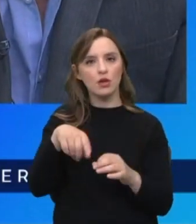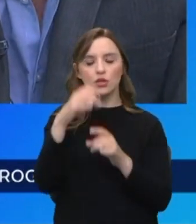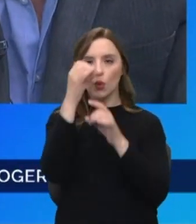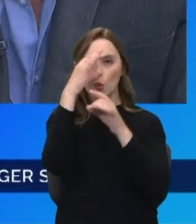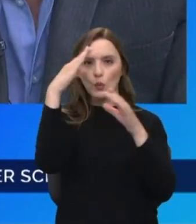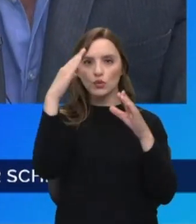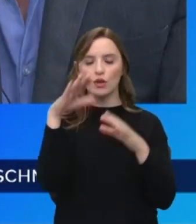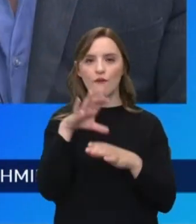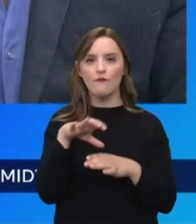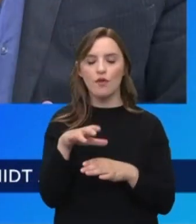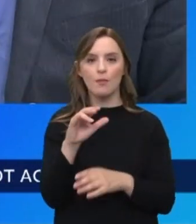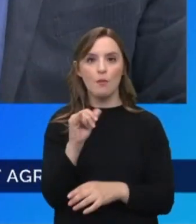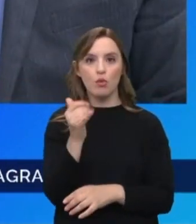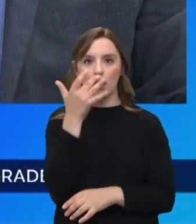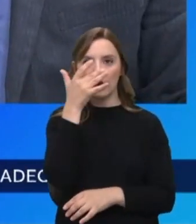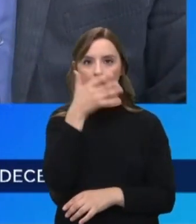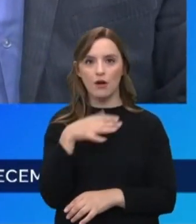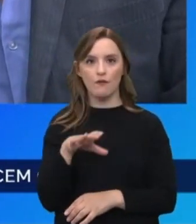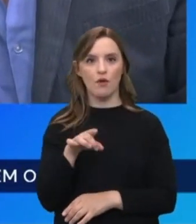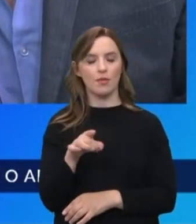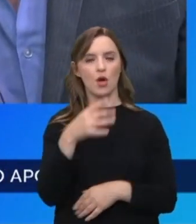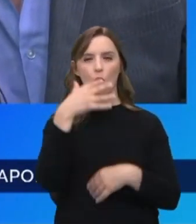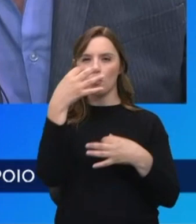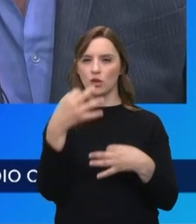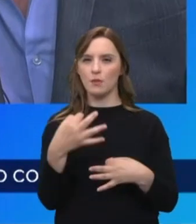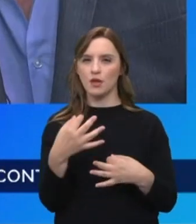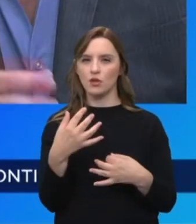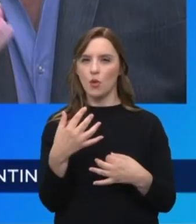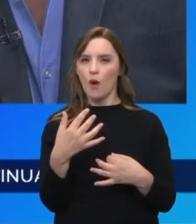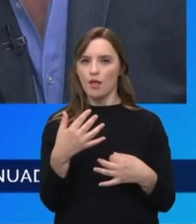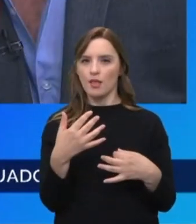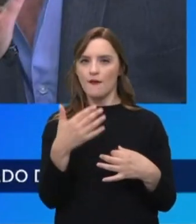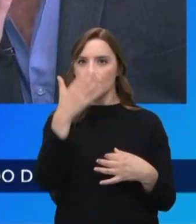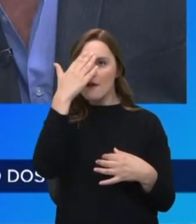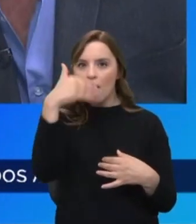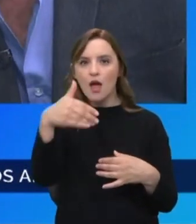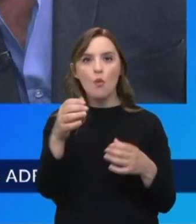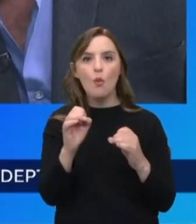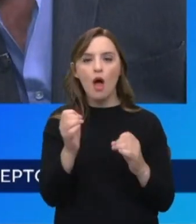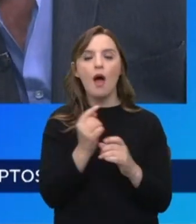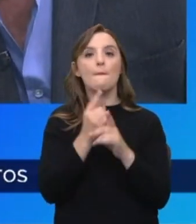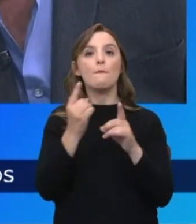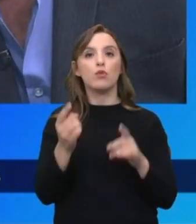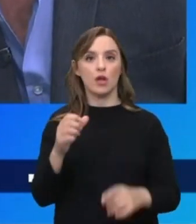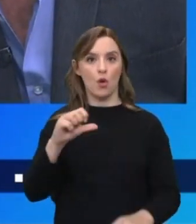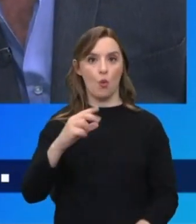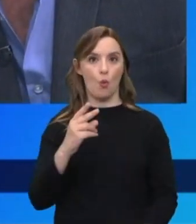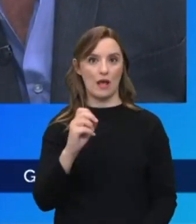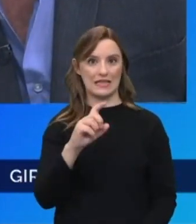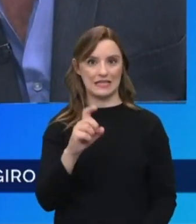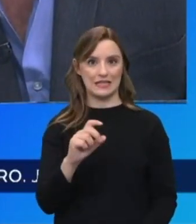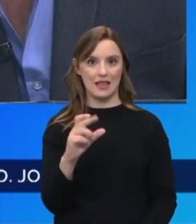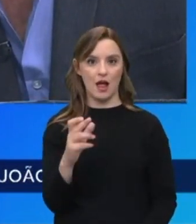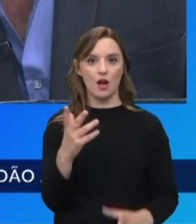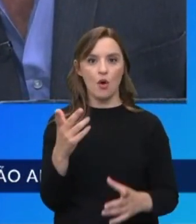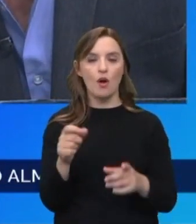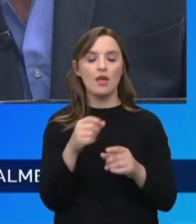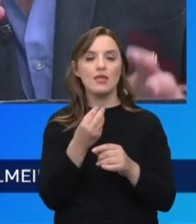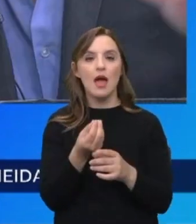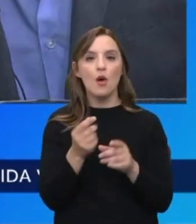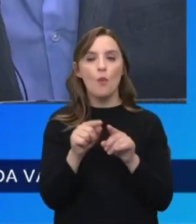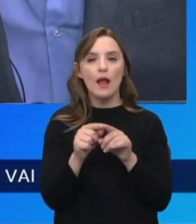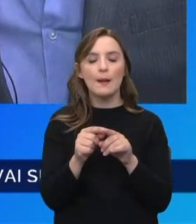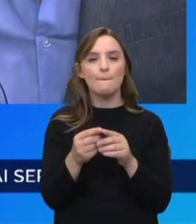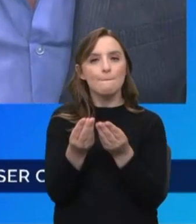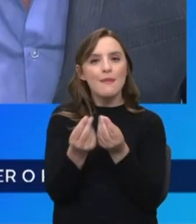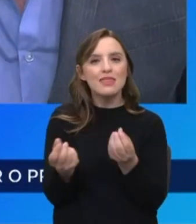de buracos negros tem um comportamento, às vezes, muito imprevisível. Quasar porquê? Porque nesta altura em que nós o apanhamos, ele está a comer matéria. Ele tem um disco